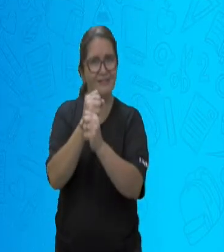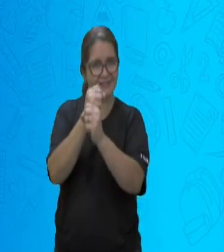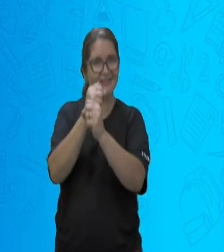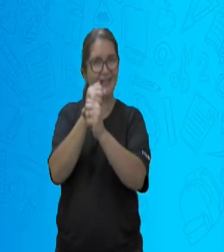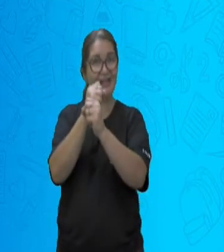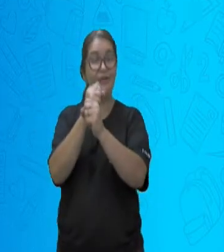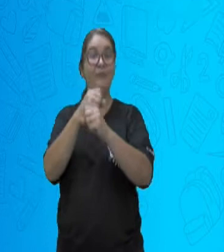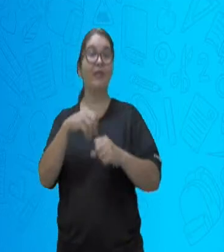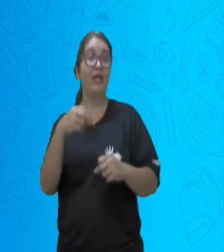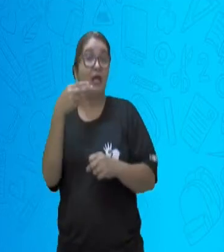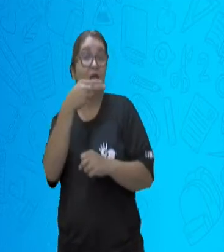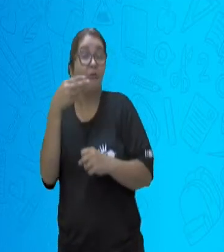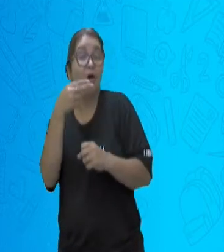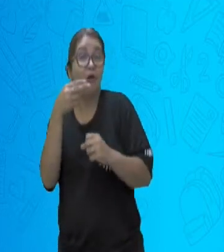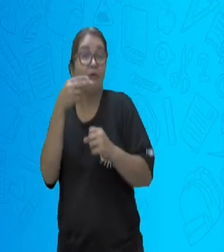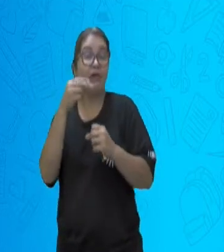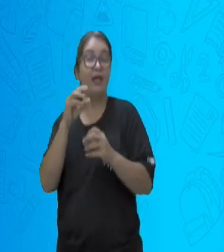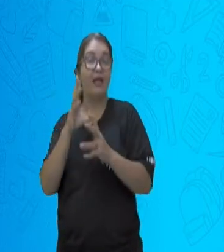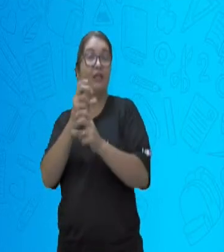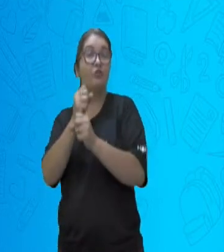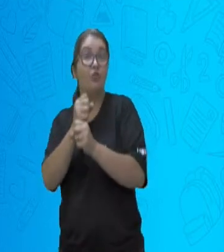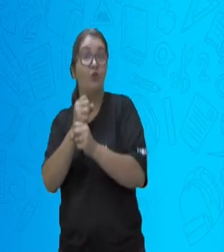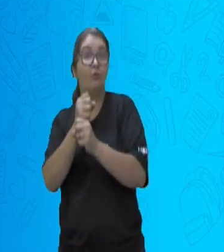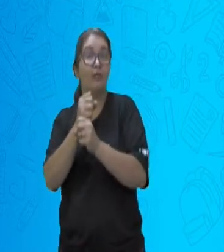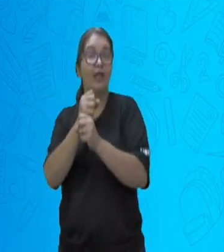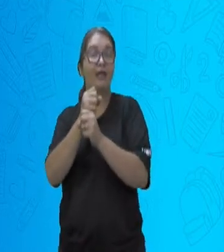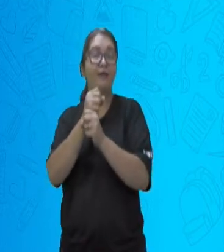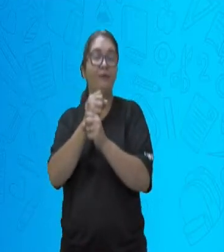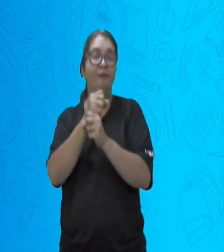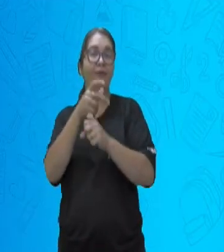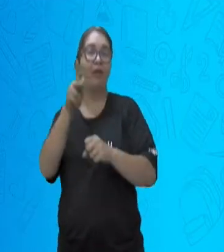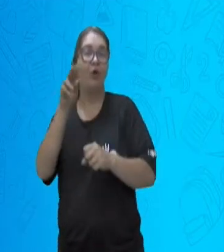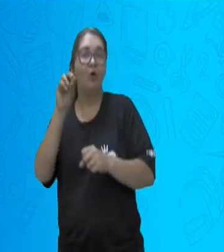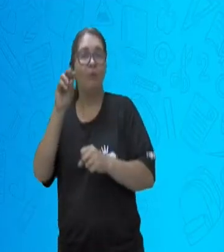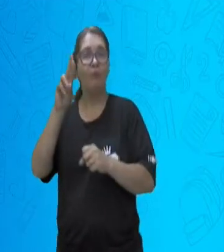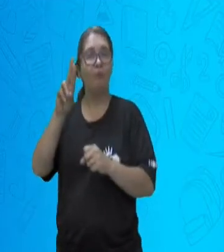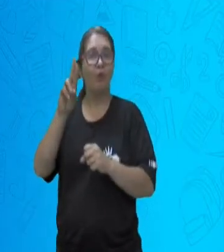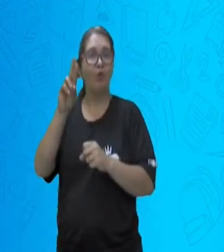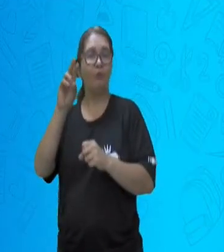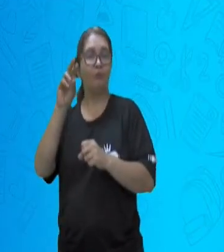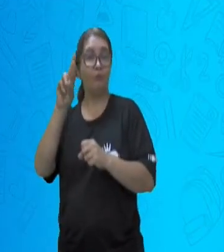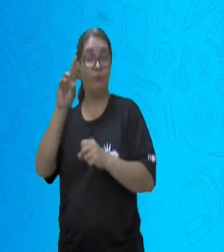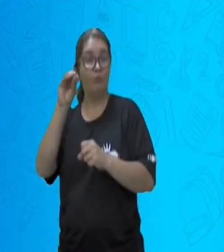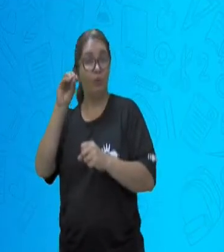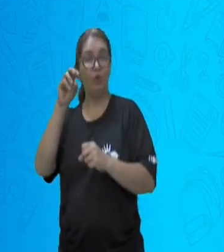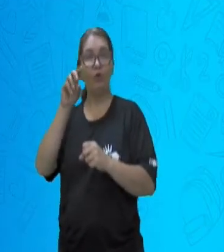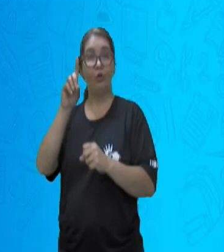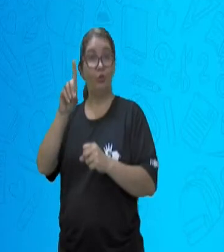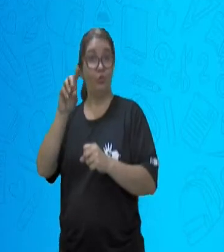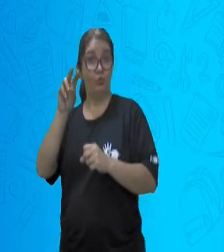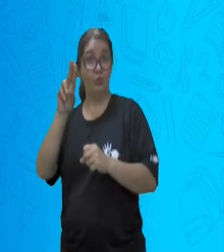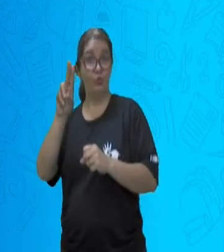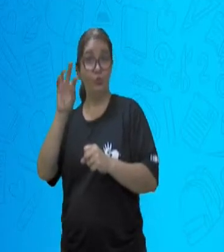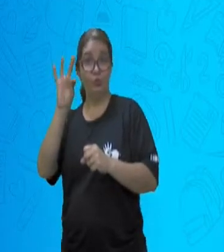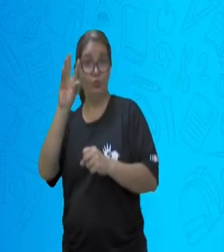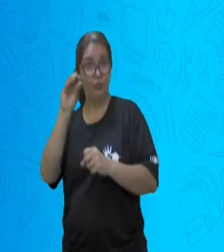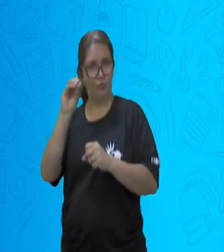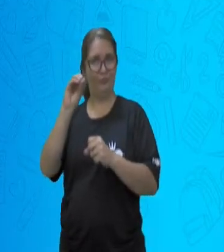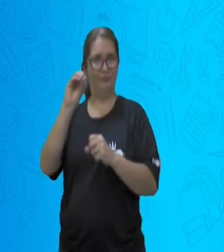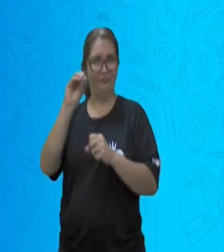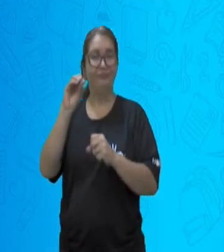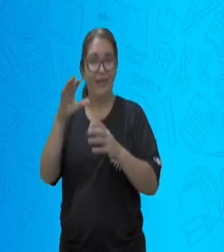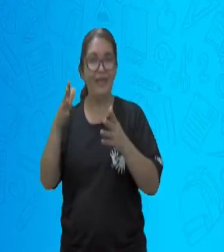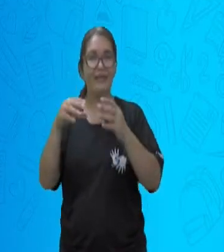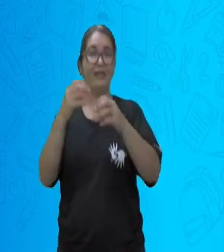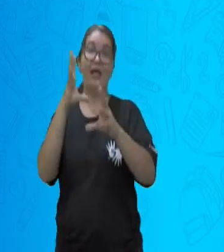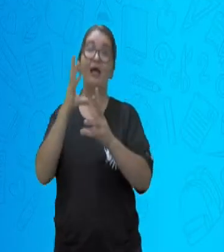de produto. É um pouco complicado na hora que a gente escuta a primeira vez, a gente está falando de multiplicação